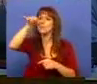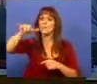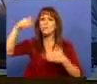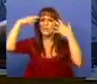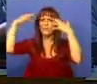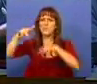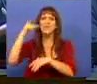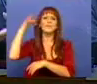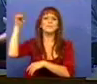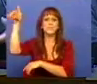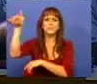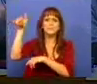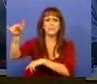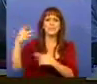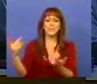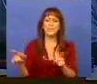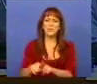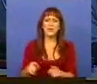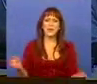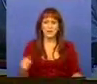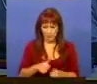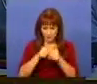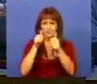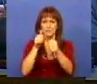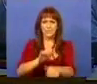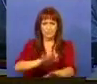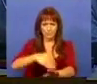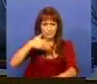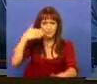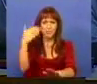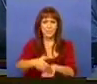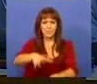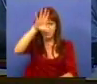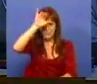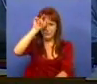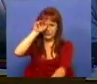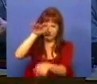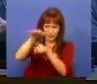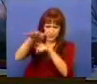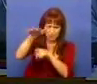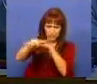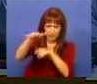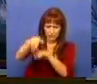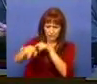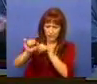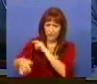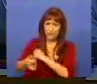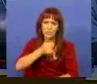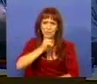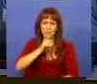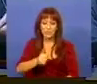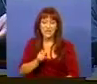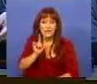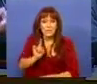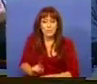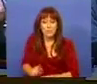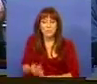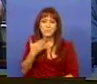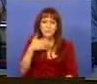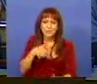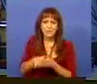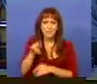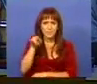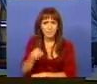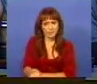guerra estrangeiros é acompanhado pelo reforço da governamentalização da decisão sobre esta